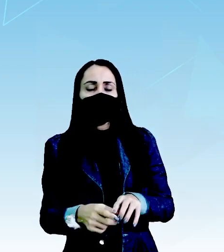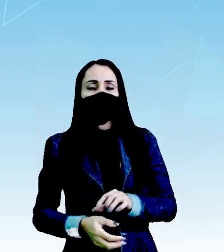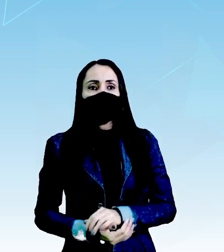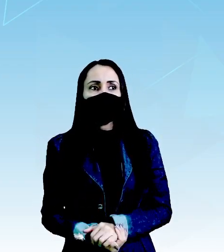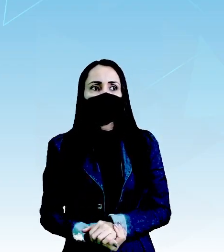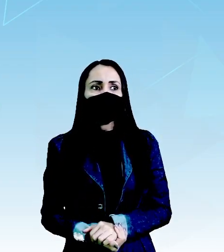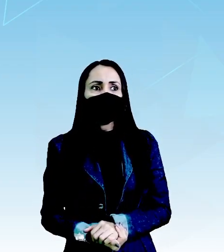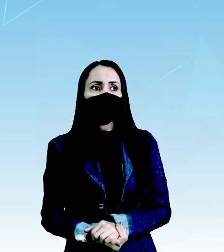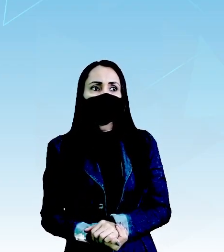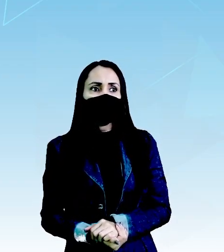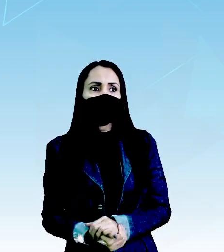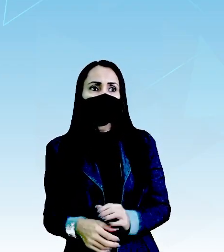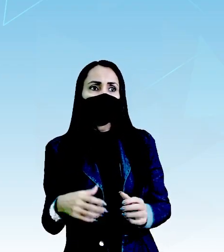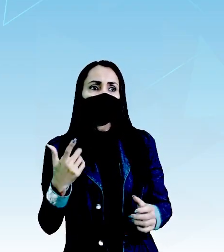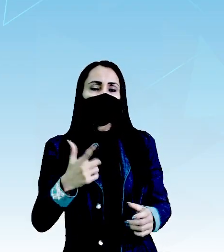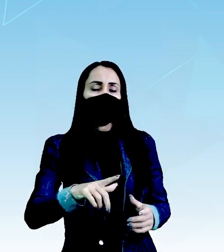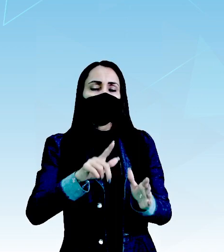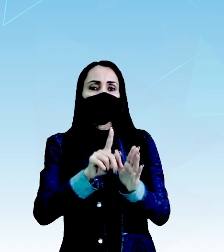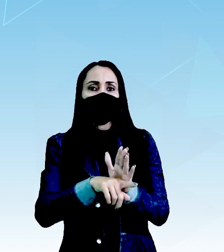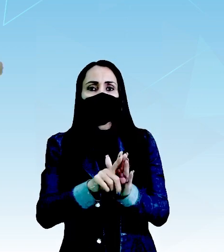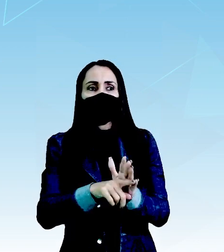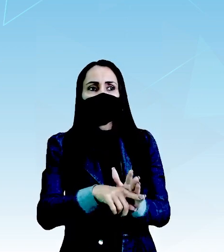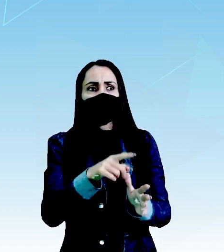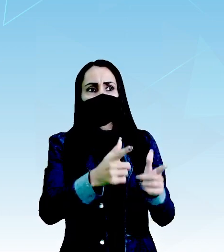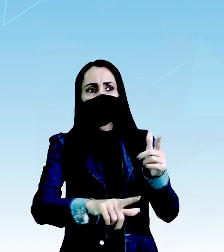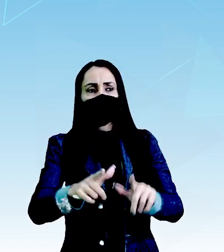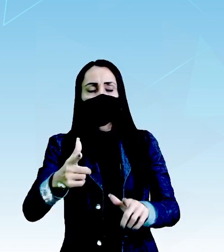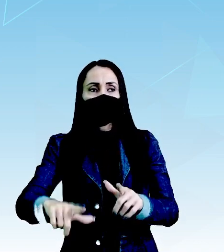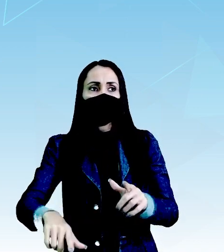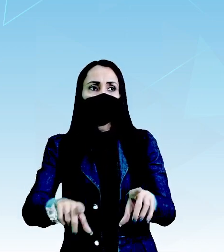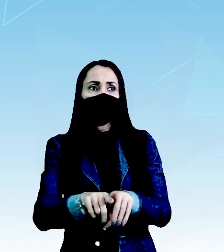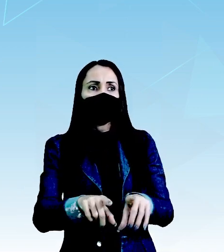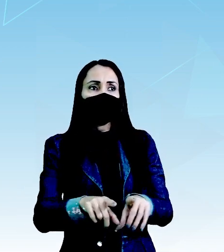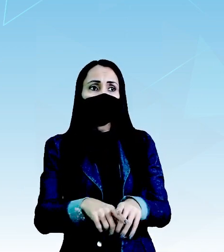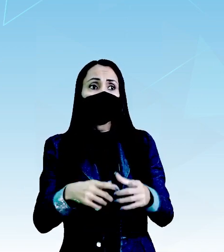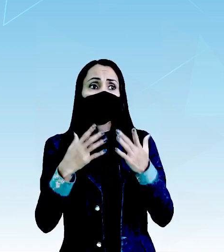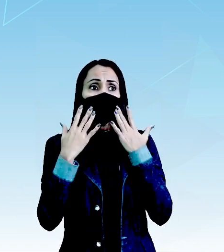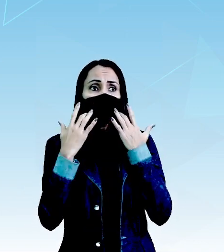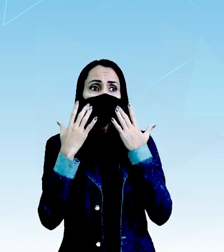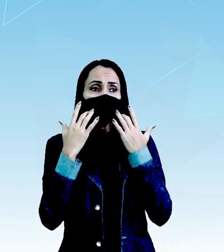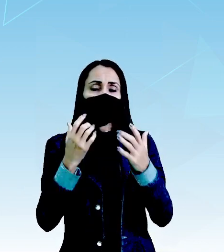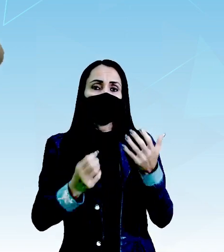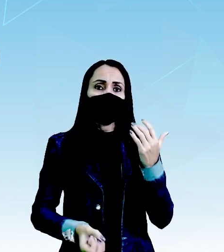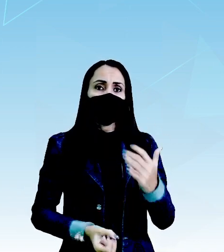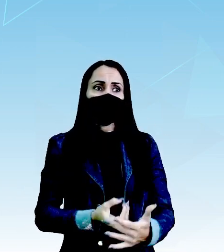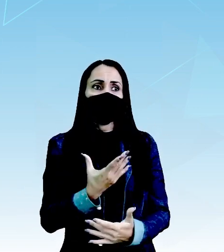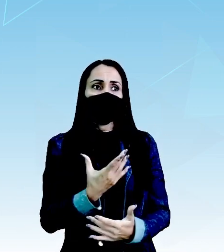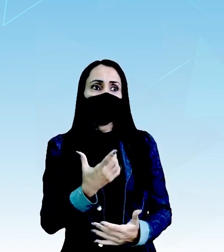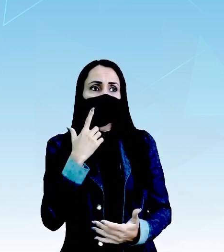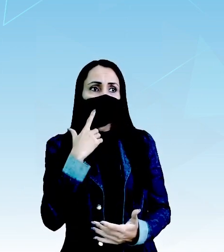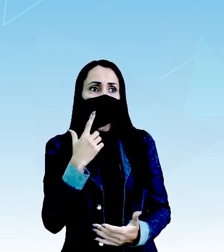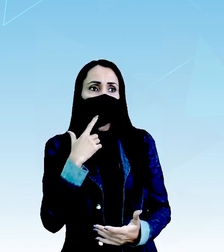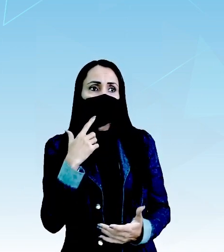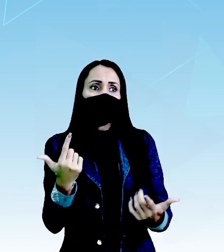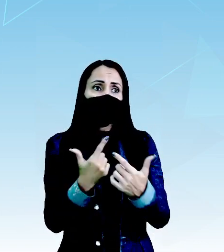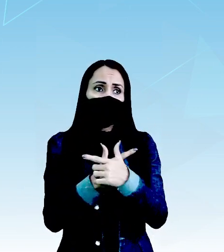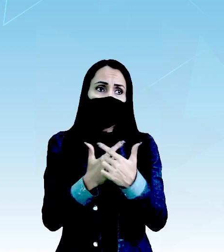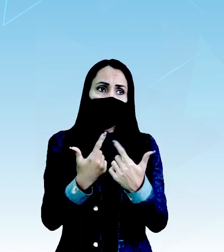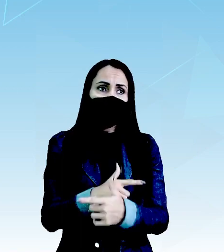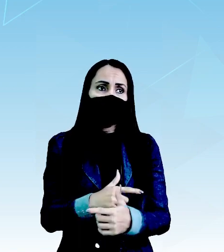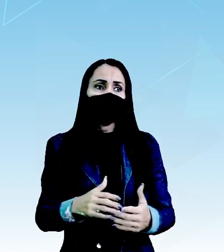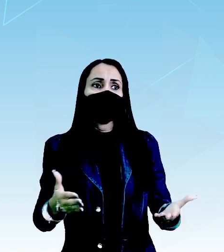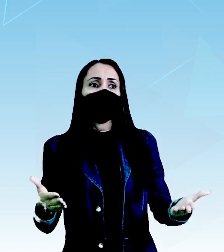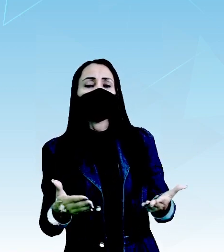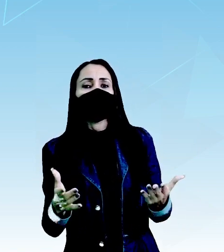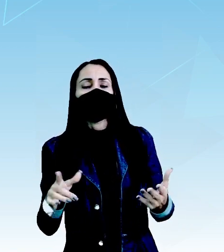teatro, mas como em outros gêneros. Mas vocês sabem que o teatro surge com a tragédia e a comédia. E hoje